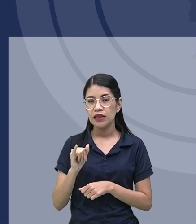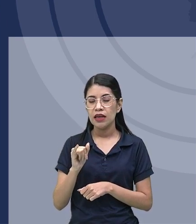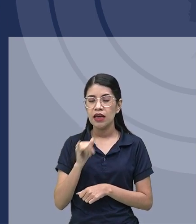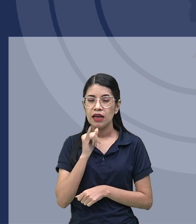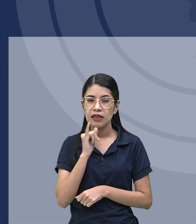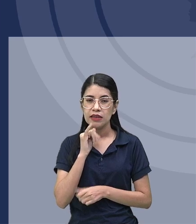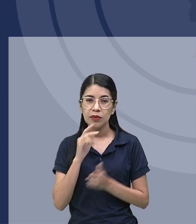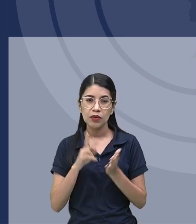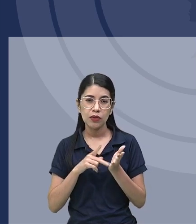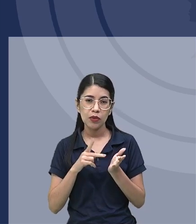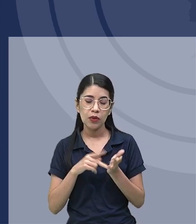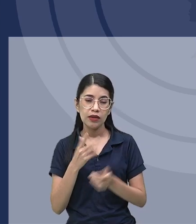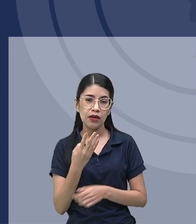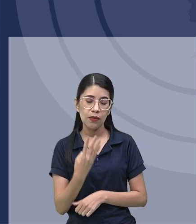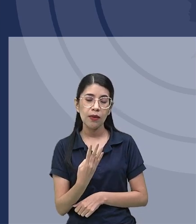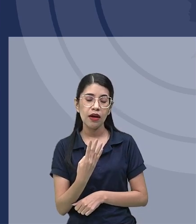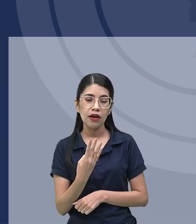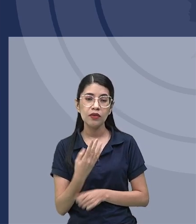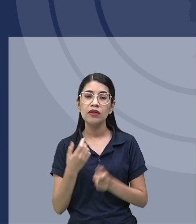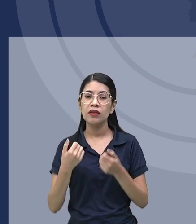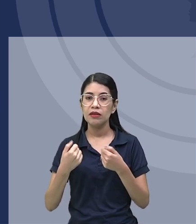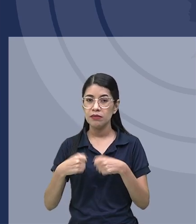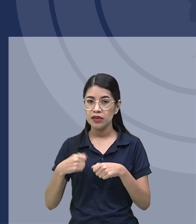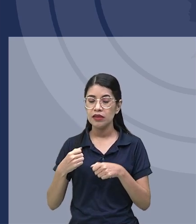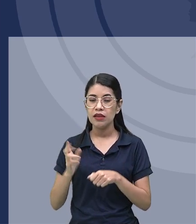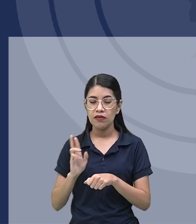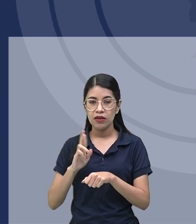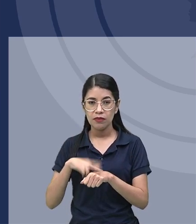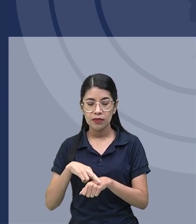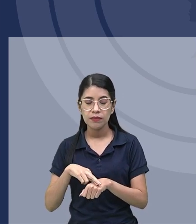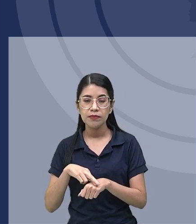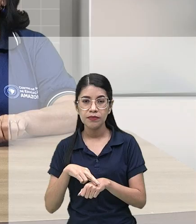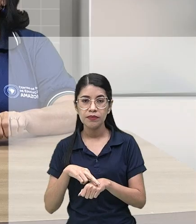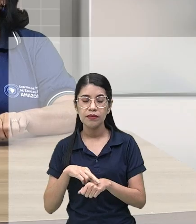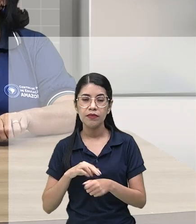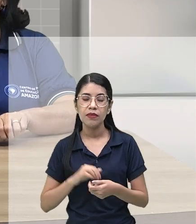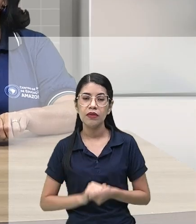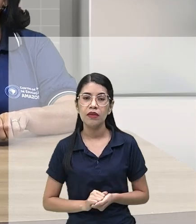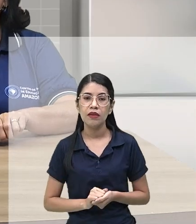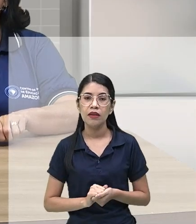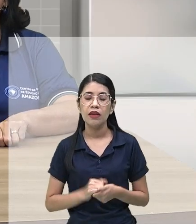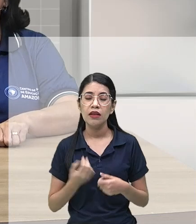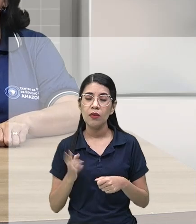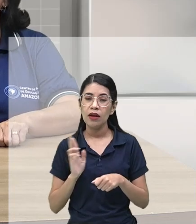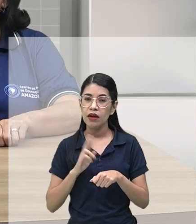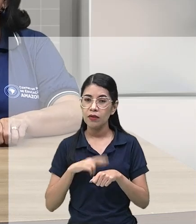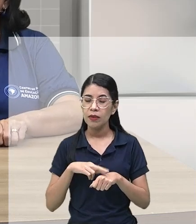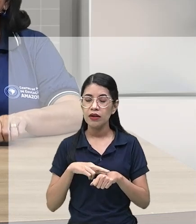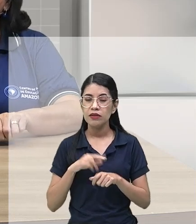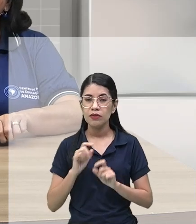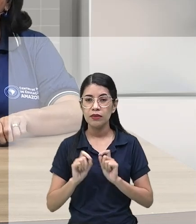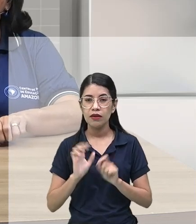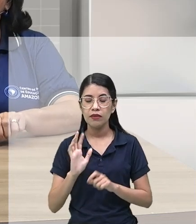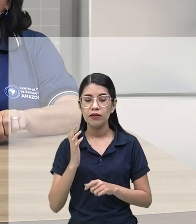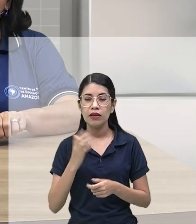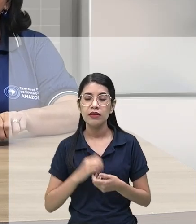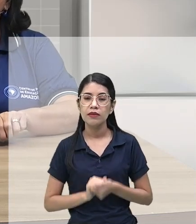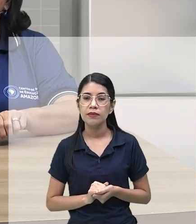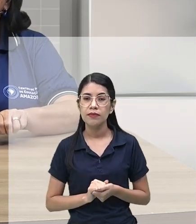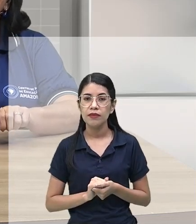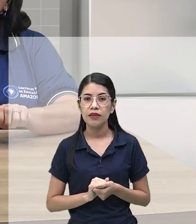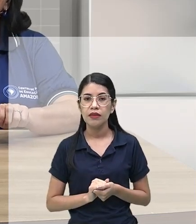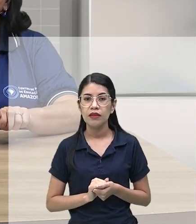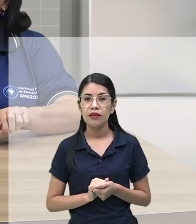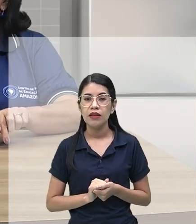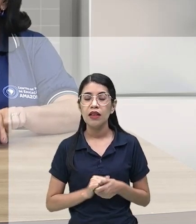4, por exemplo, ele ia para a recuperação paralela, enfatizando que a recuperação paralela, ela é uma recuperação que